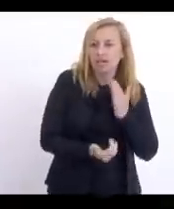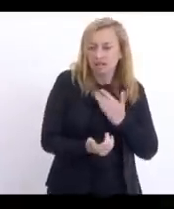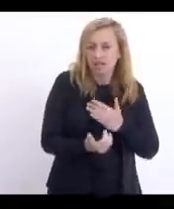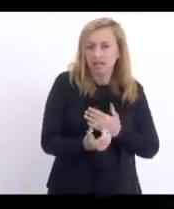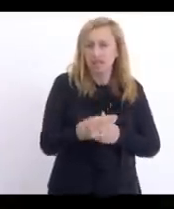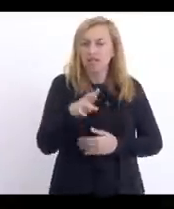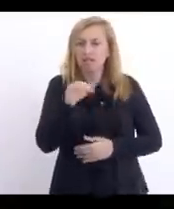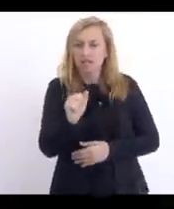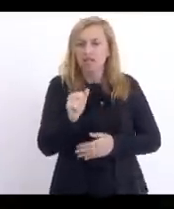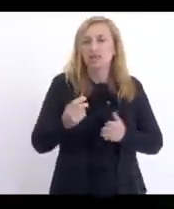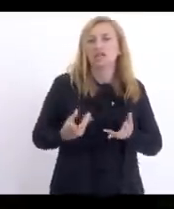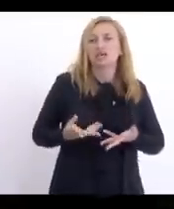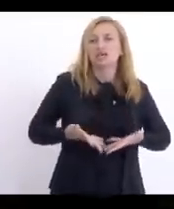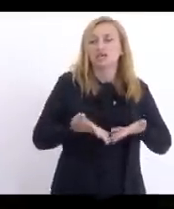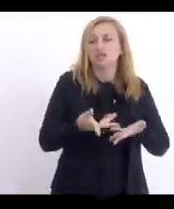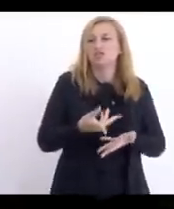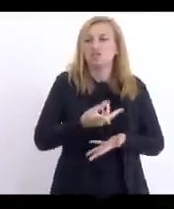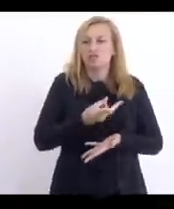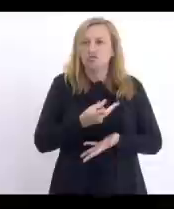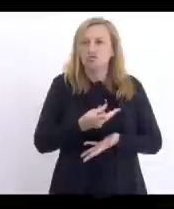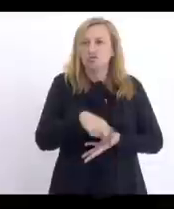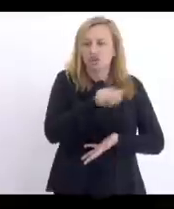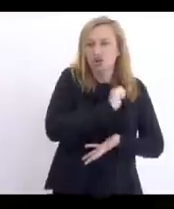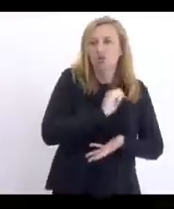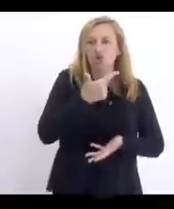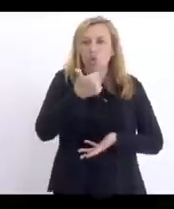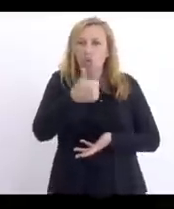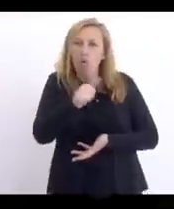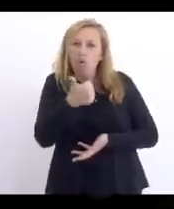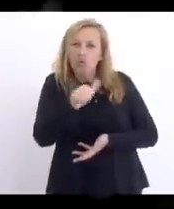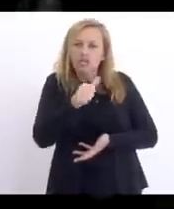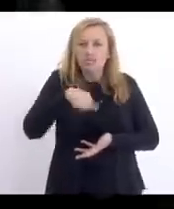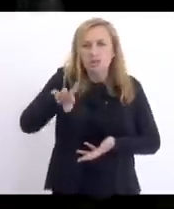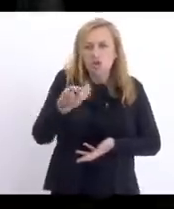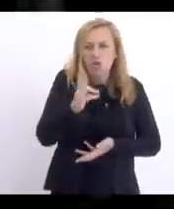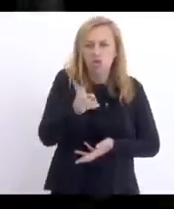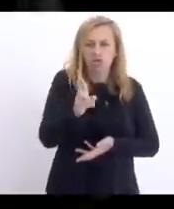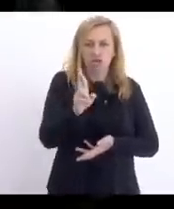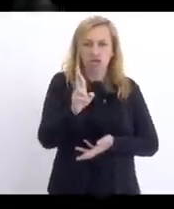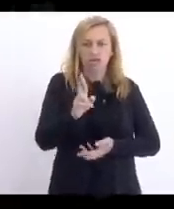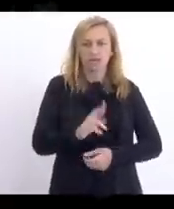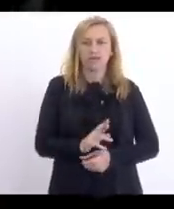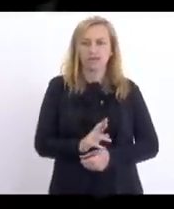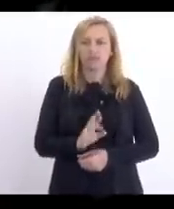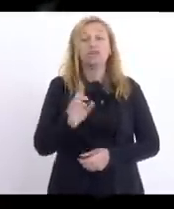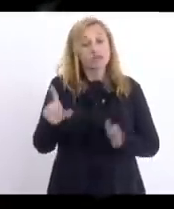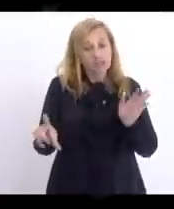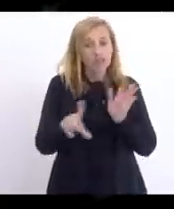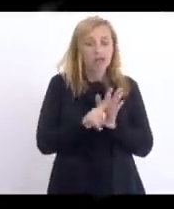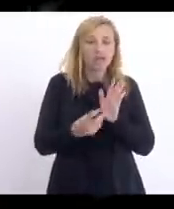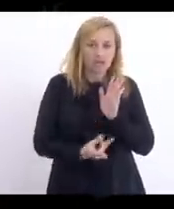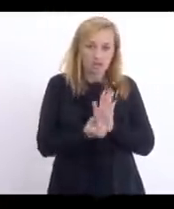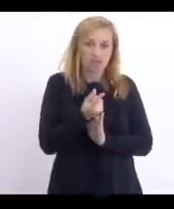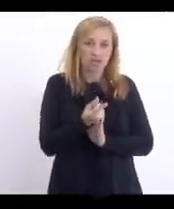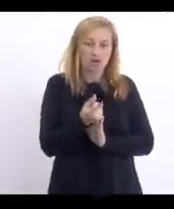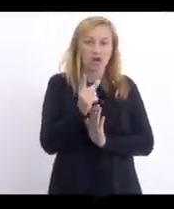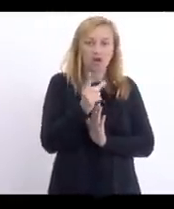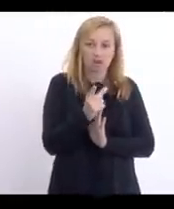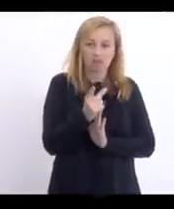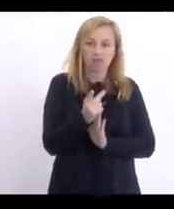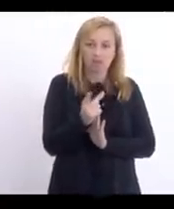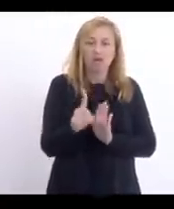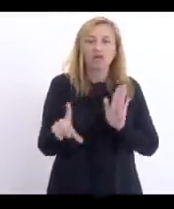incentivo fiscal é de 11 bilhões de reais. Está na lei orçamentária, está na LOA que nós